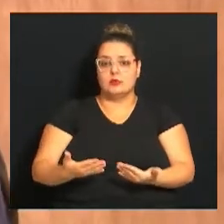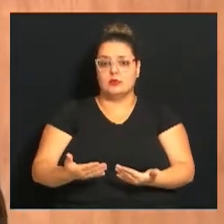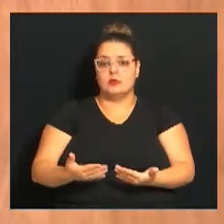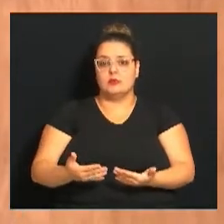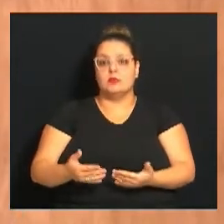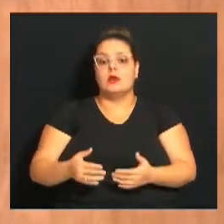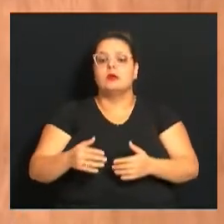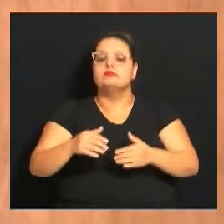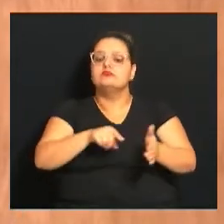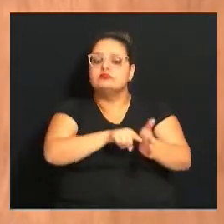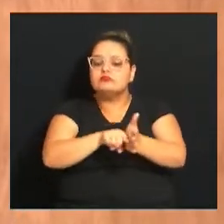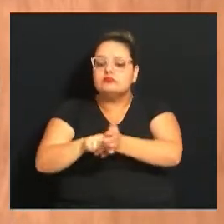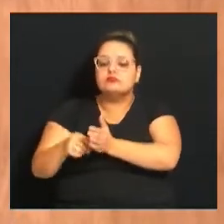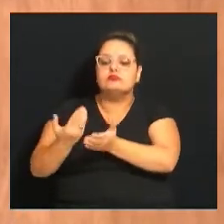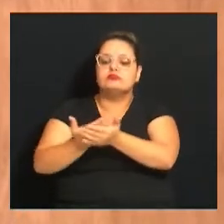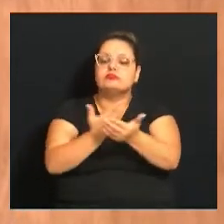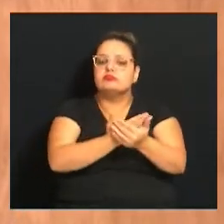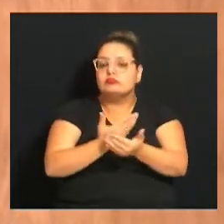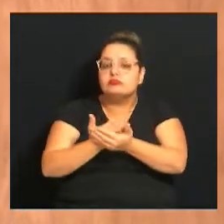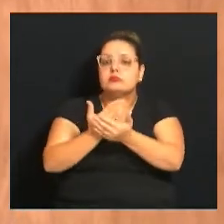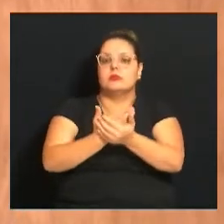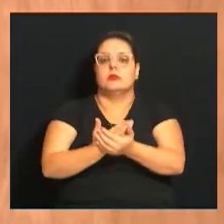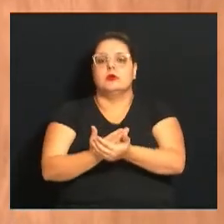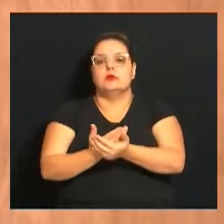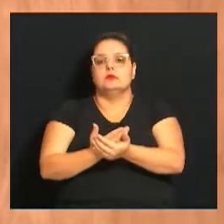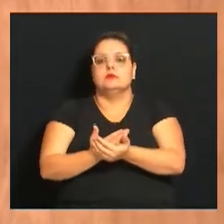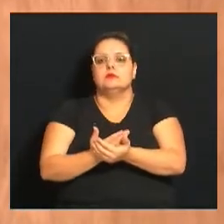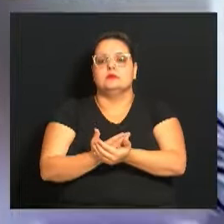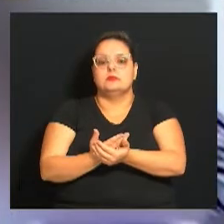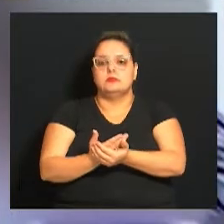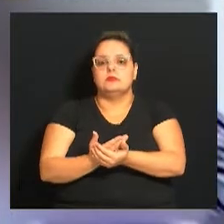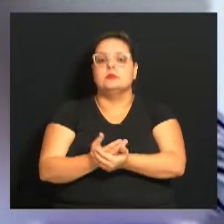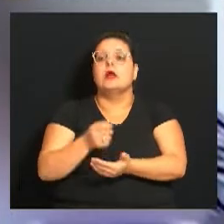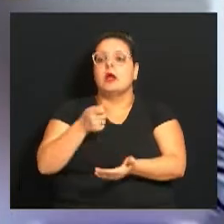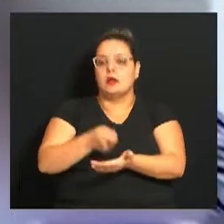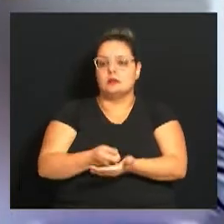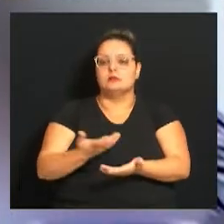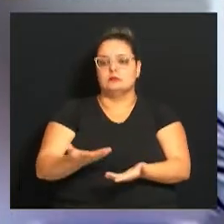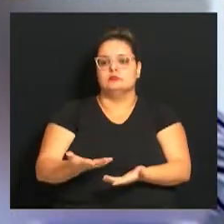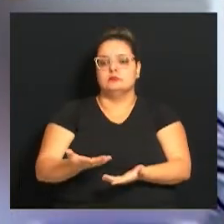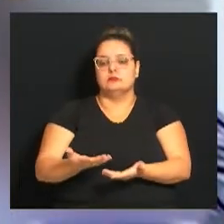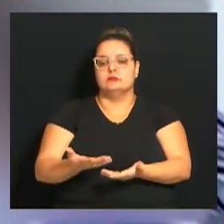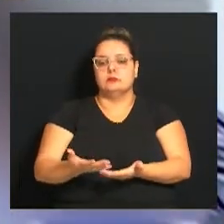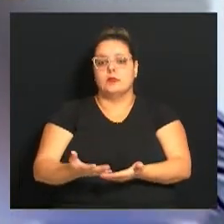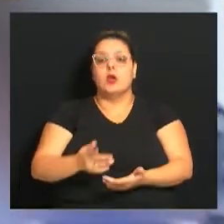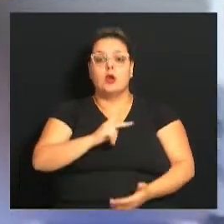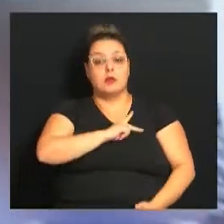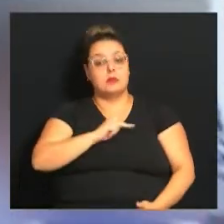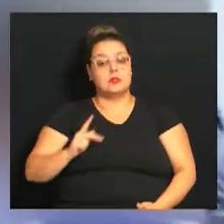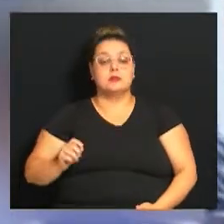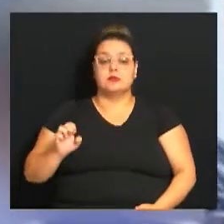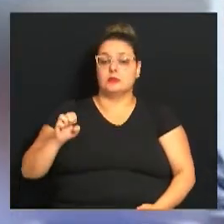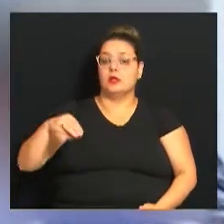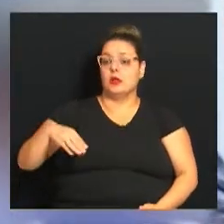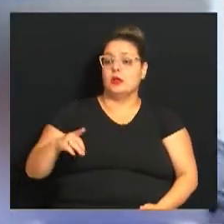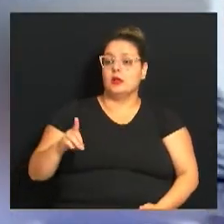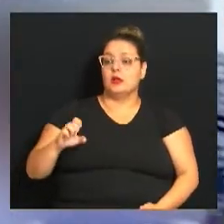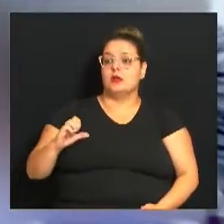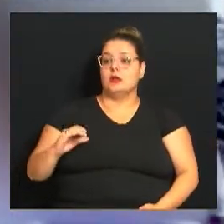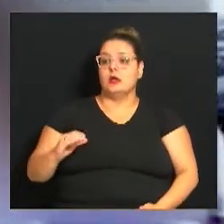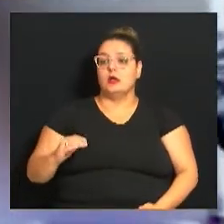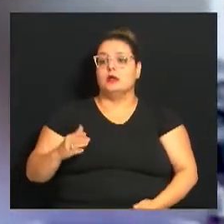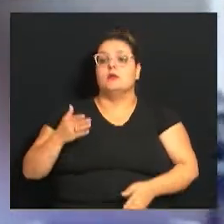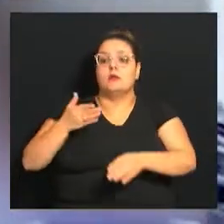já existe estudos para tornar isso uma realidade. De acordo com o presidente da INDEC, que participou da 9ª